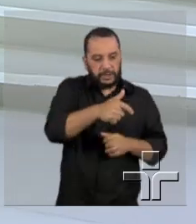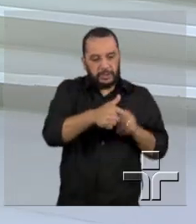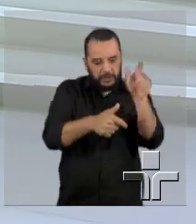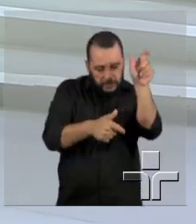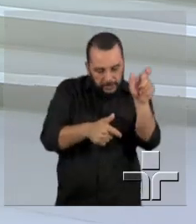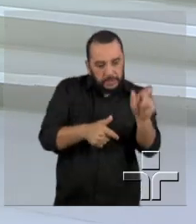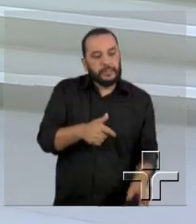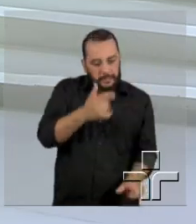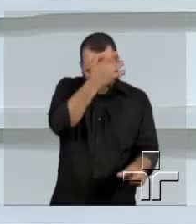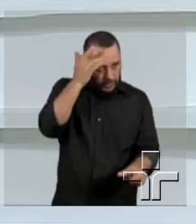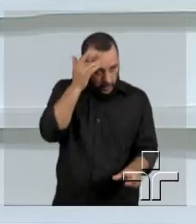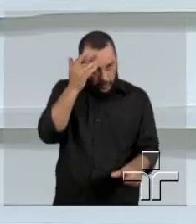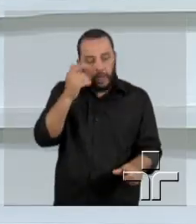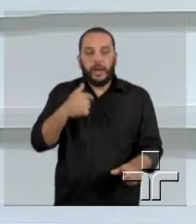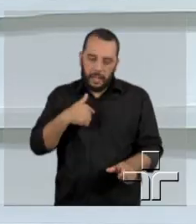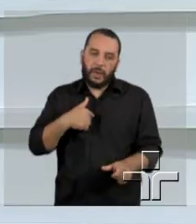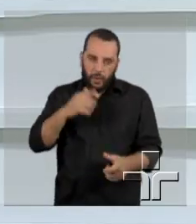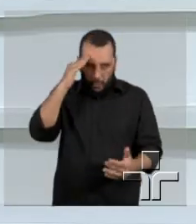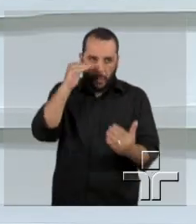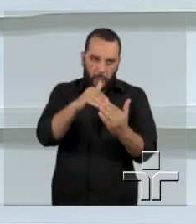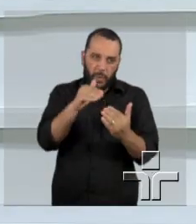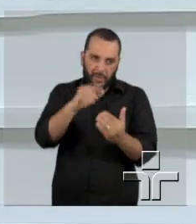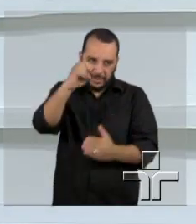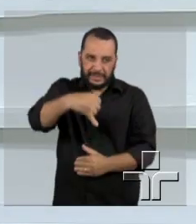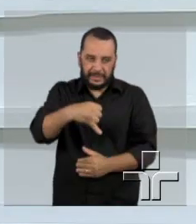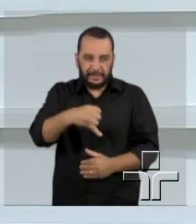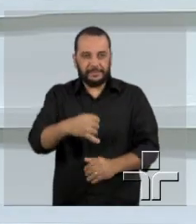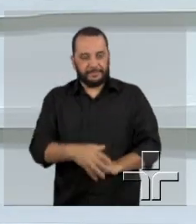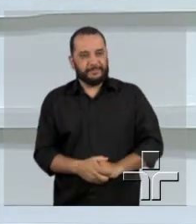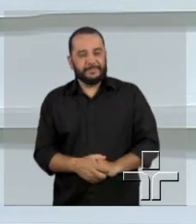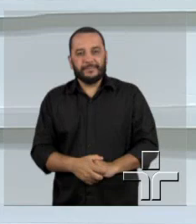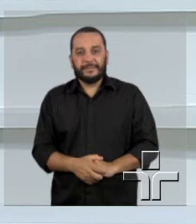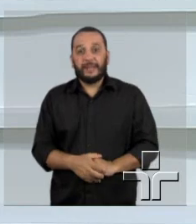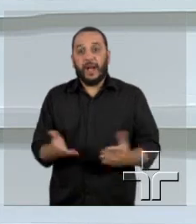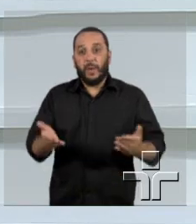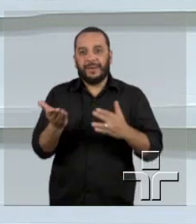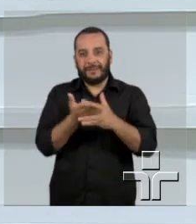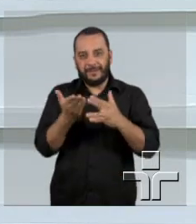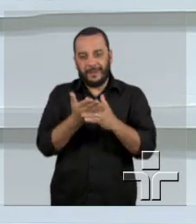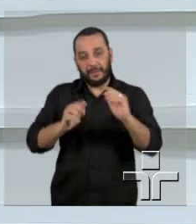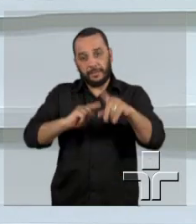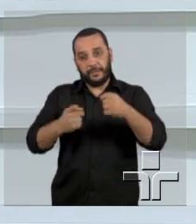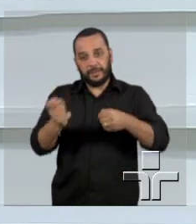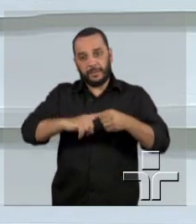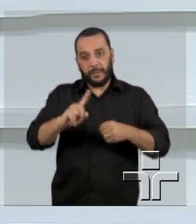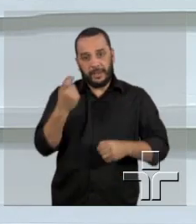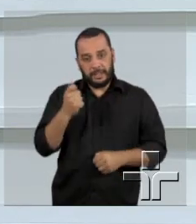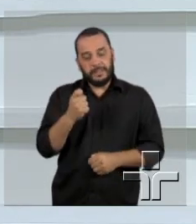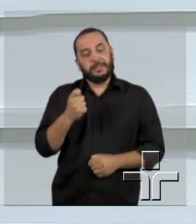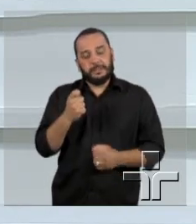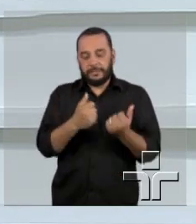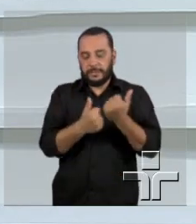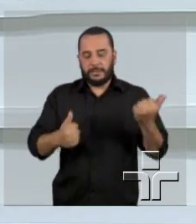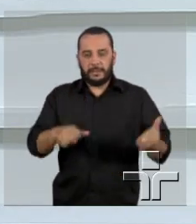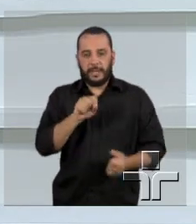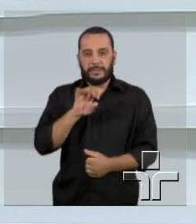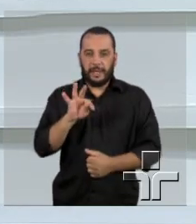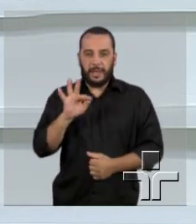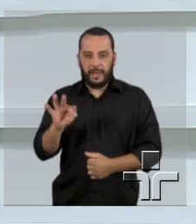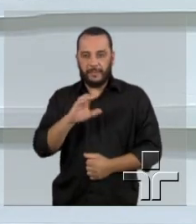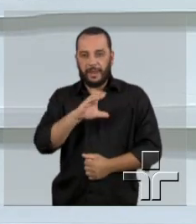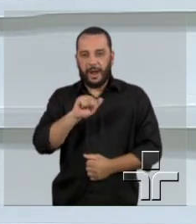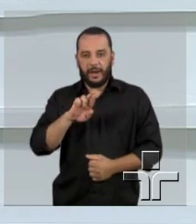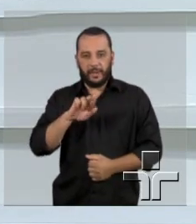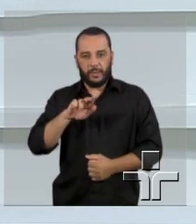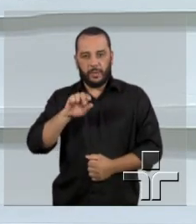eu mantenho. André, desculpe, a gente vai para o intervalo e já voltamos com o ex-ministro do STF, Carlos